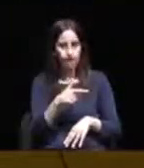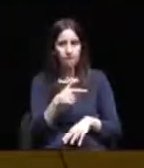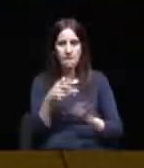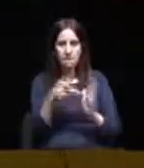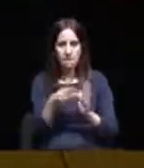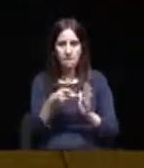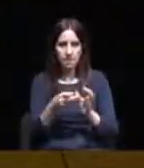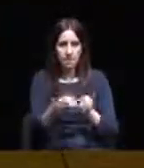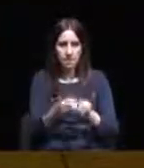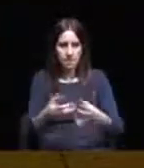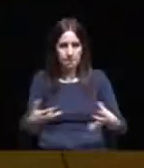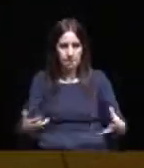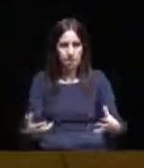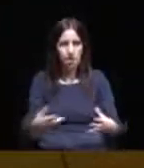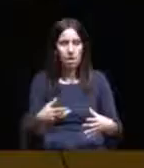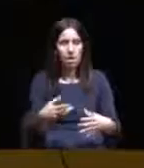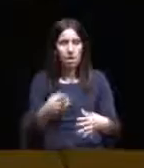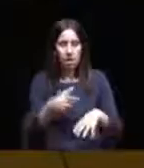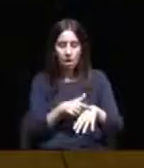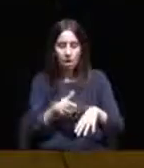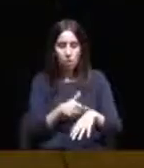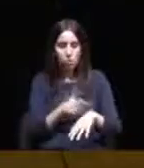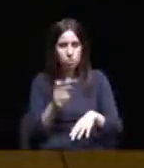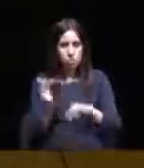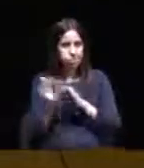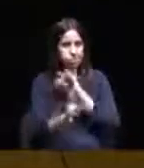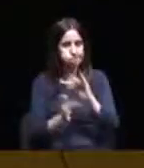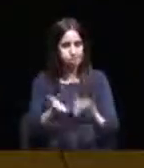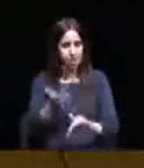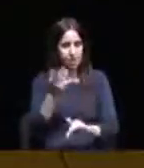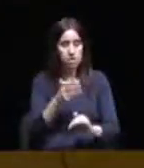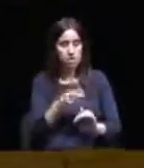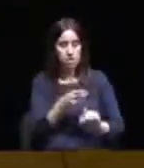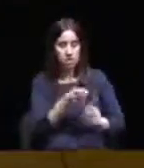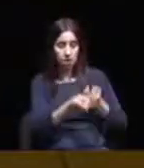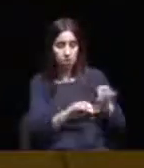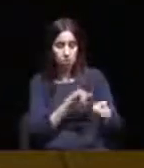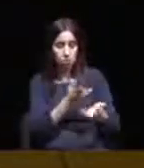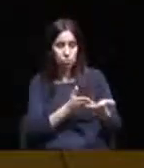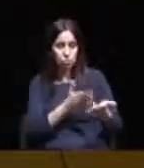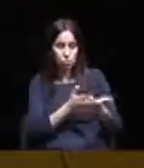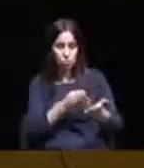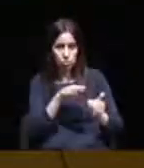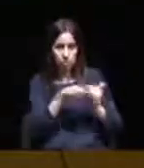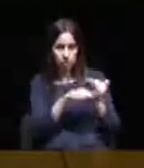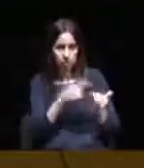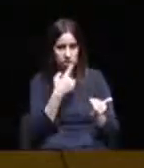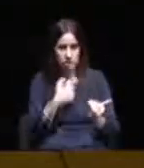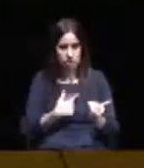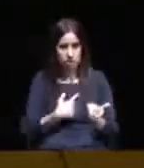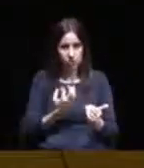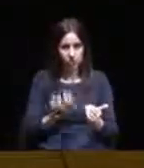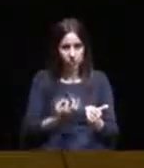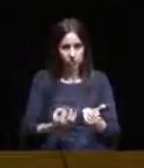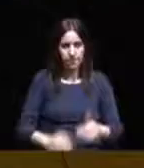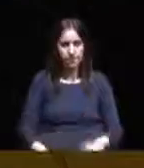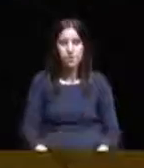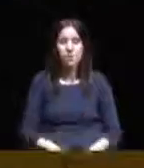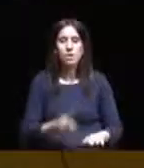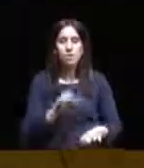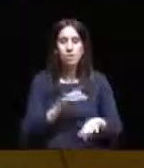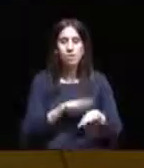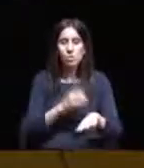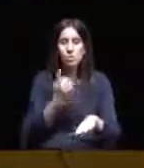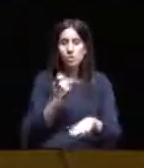maiores condicionamentos em períodos de ponta, tal como evidenciam as avaliações do estudo de tráfego. Importa, por isso, fomentar o